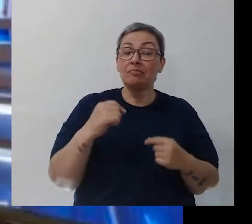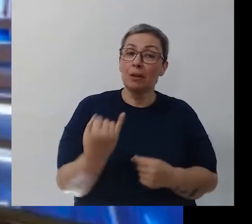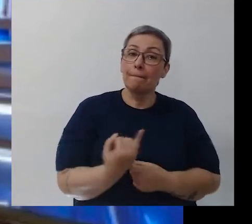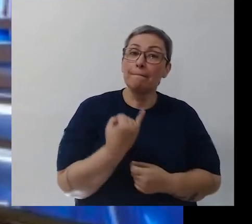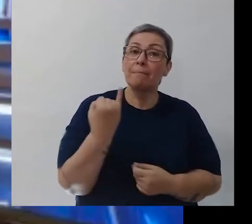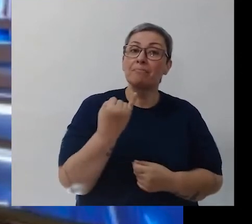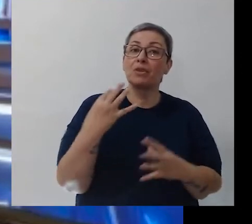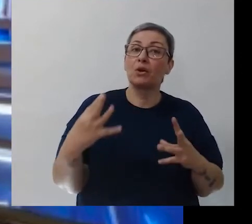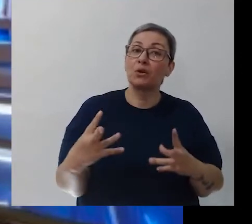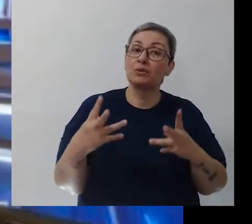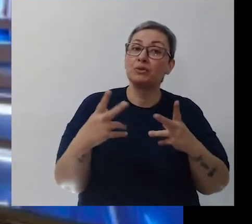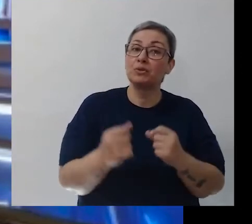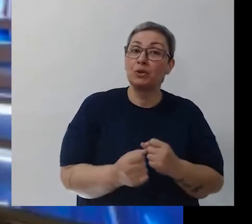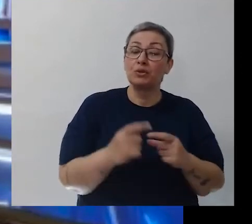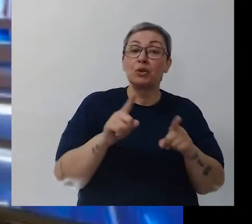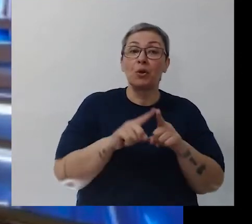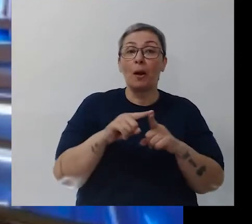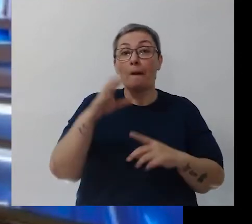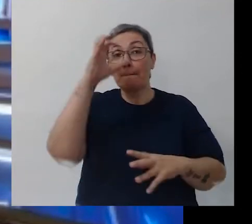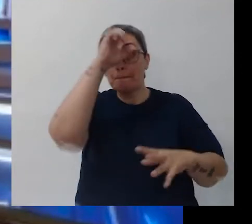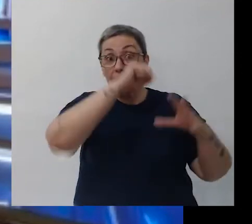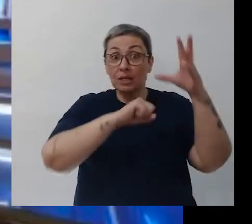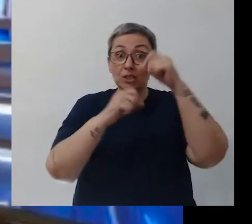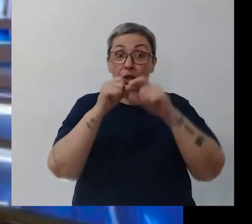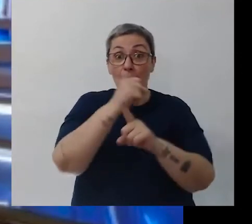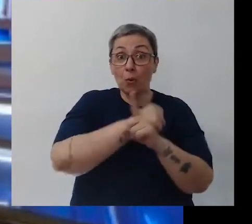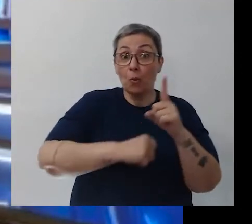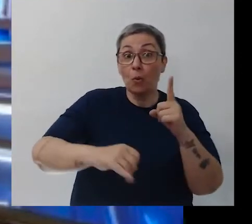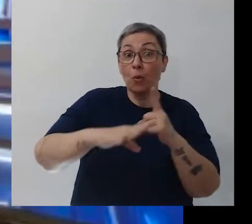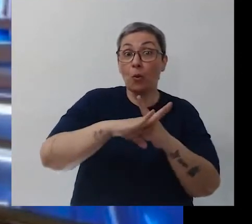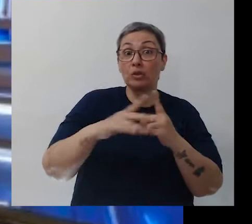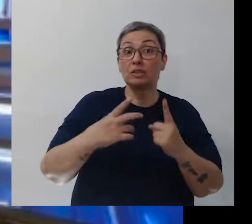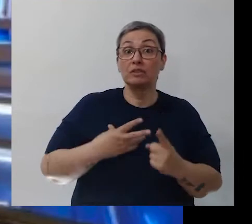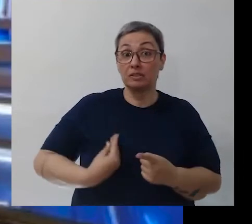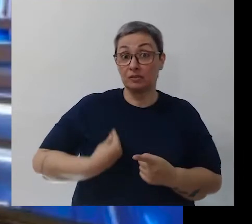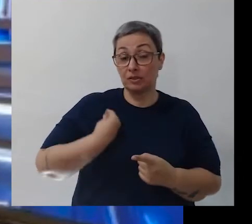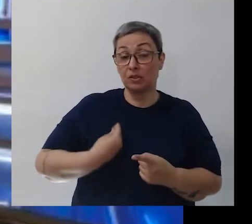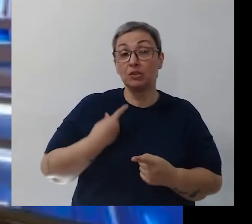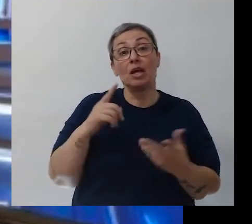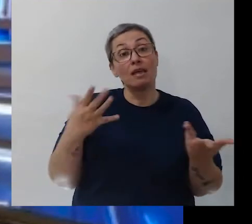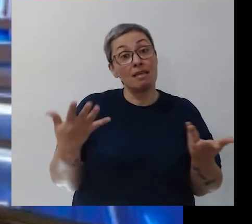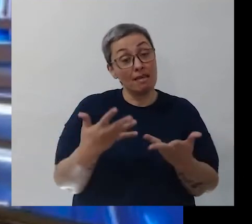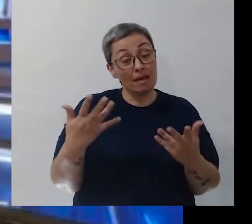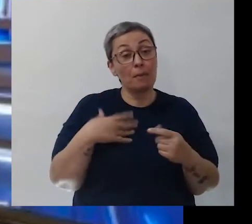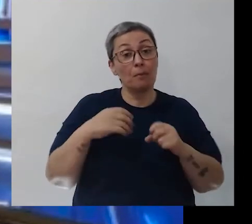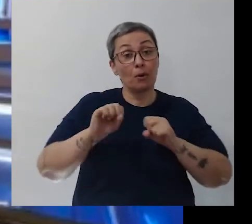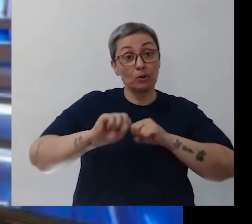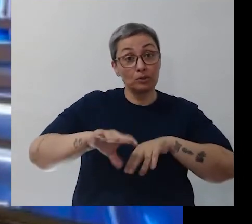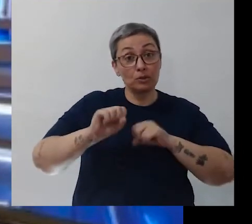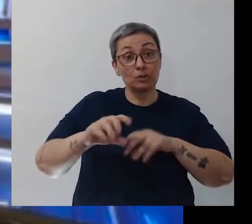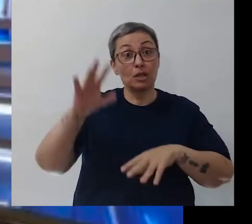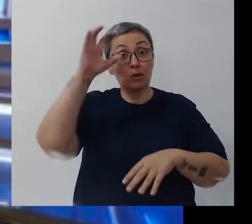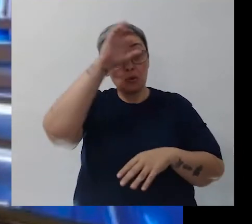que todos nós aprendamos sobre a sociedade em que vivemos, né? Isso pode ser ensinado e